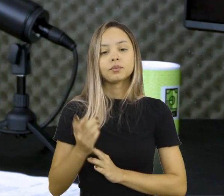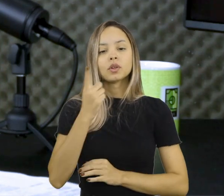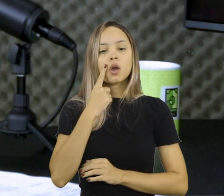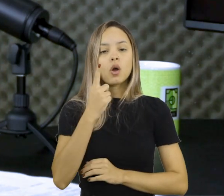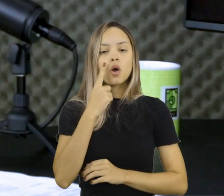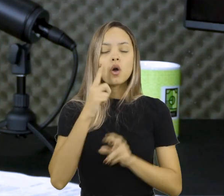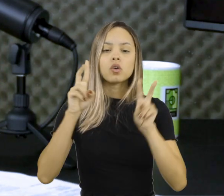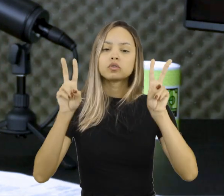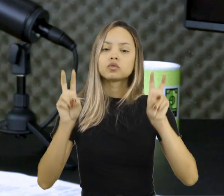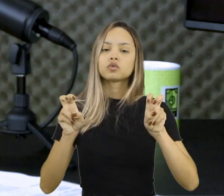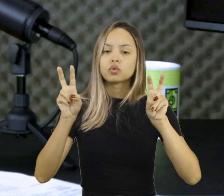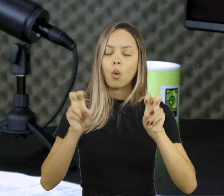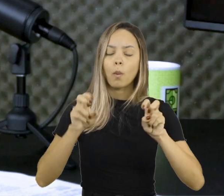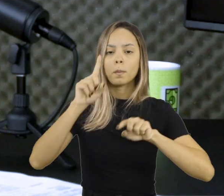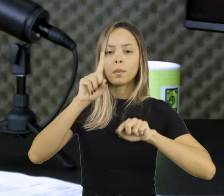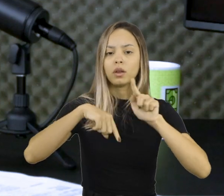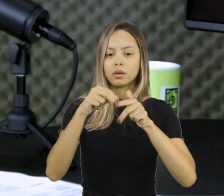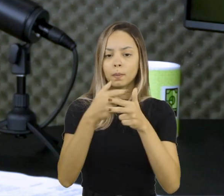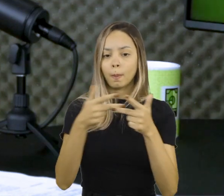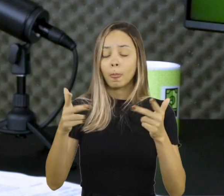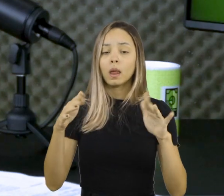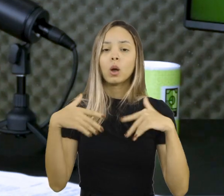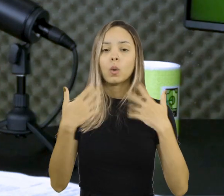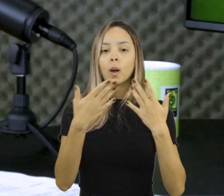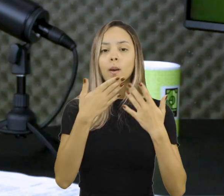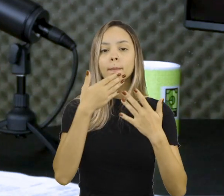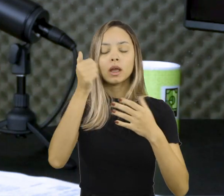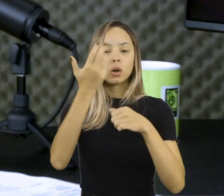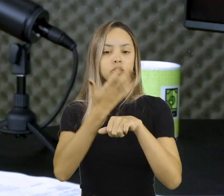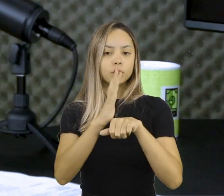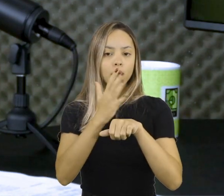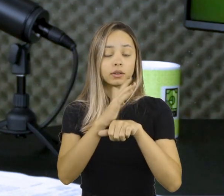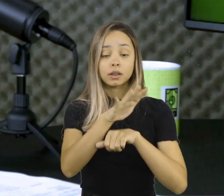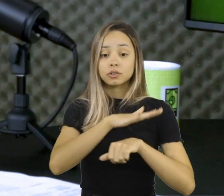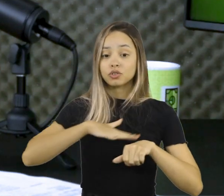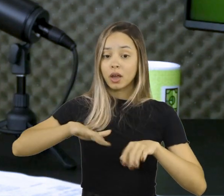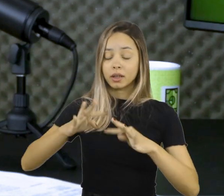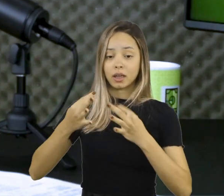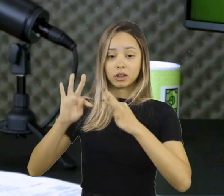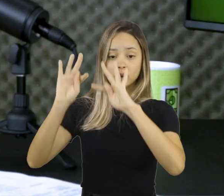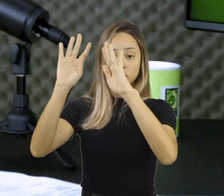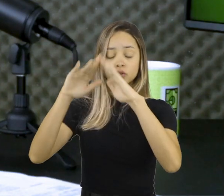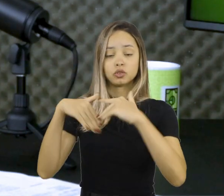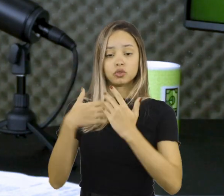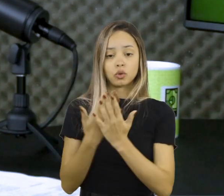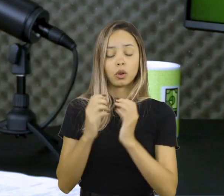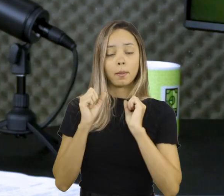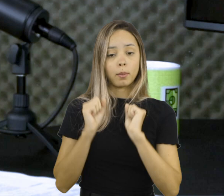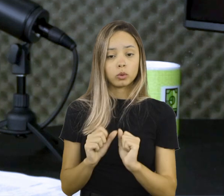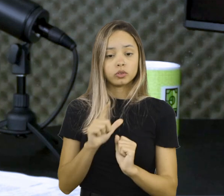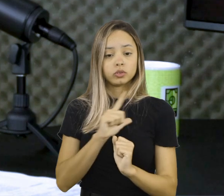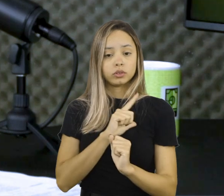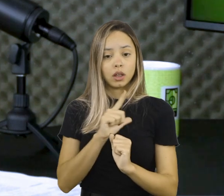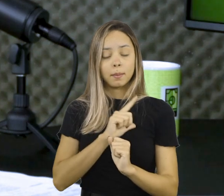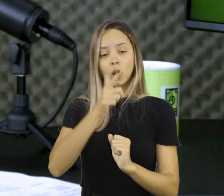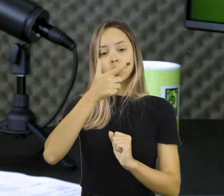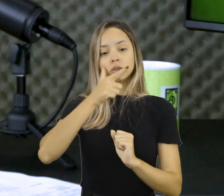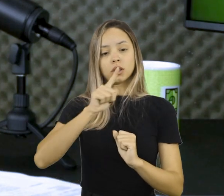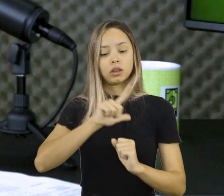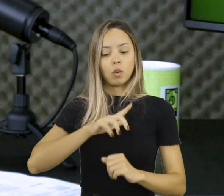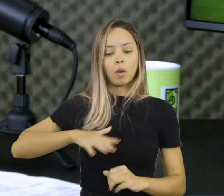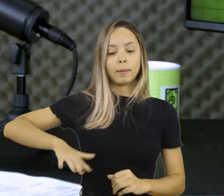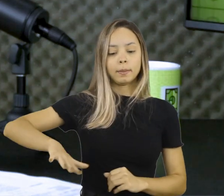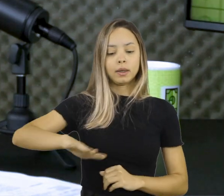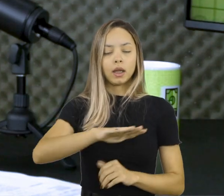ferramentas quais são as melhores práticas e tecnologias que ascas elas podem adotar para criar um ambiente de